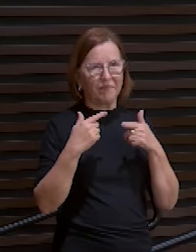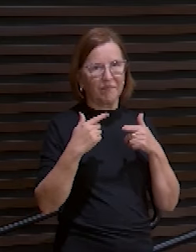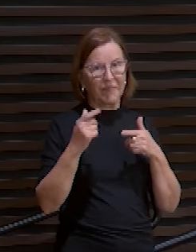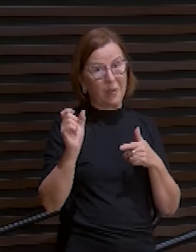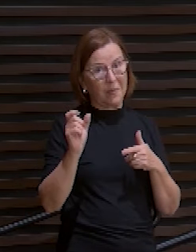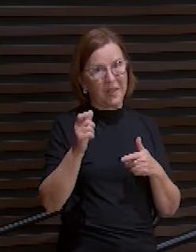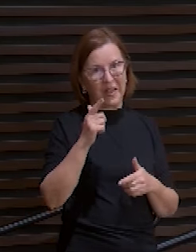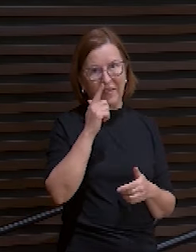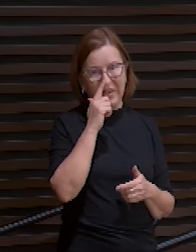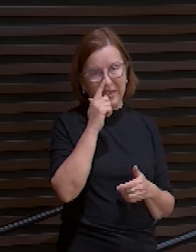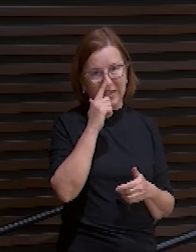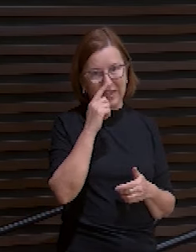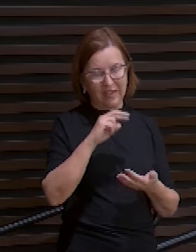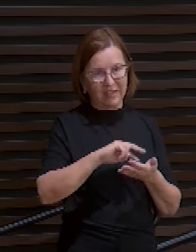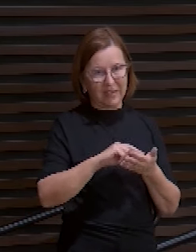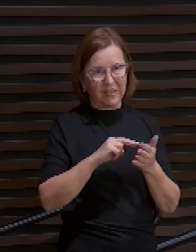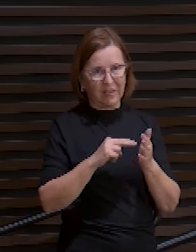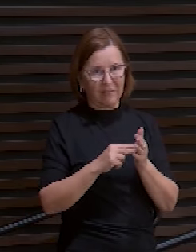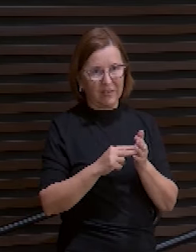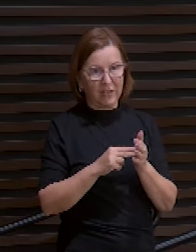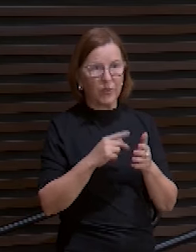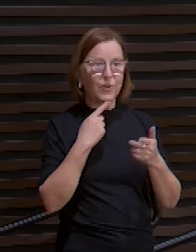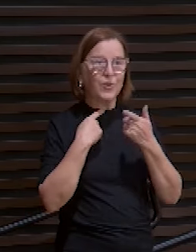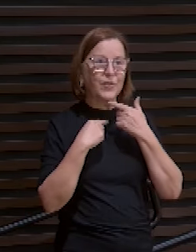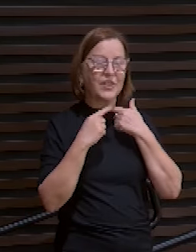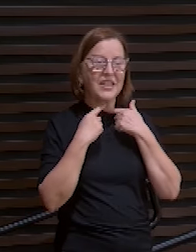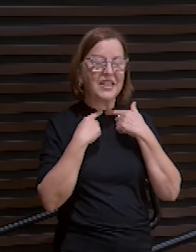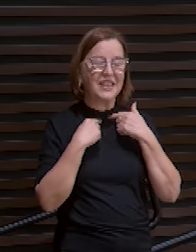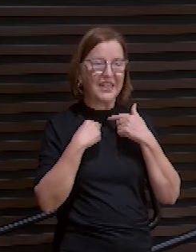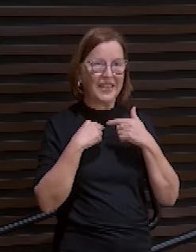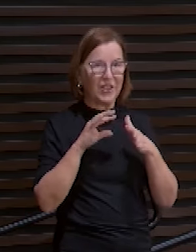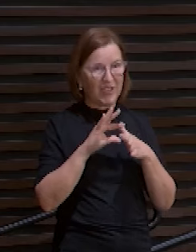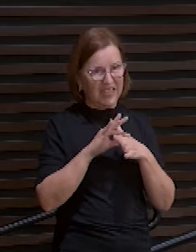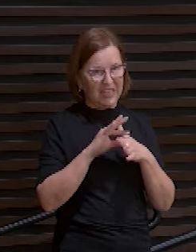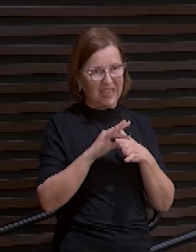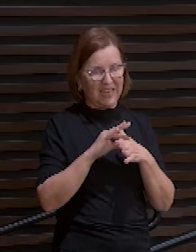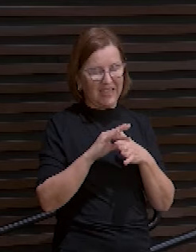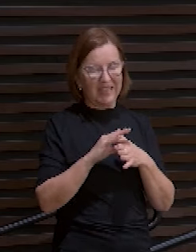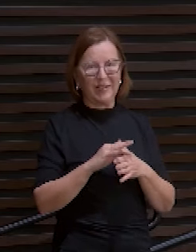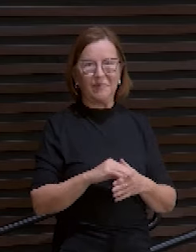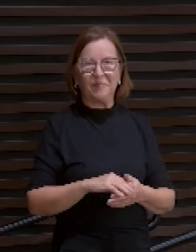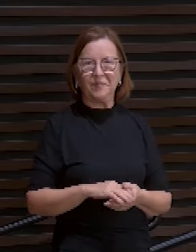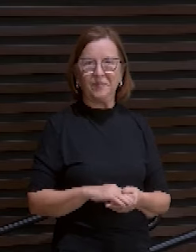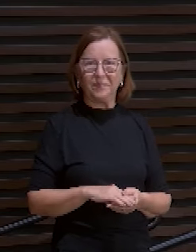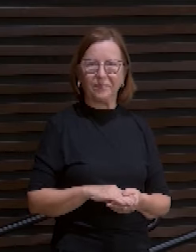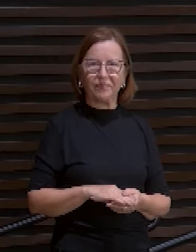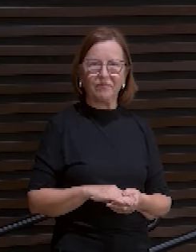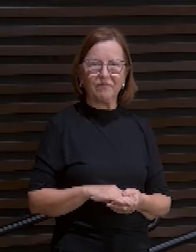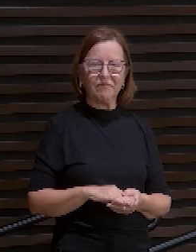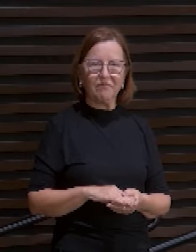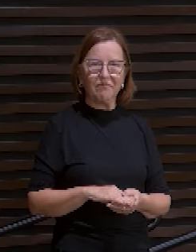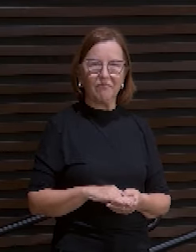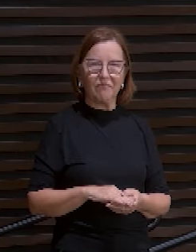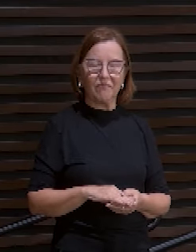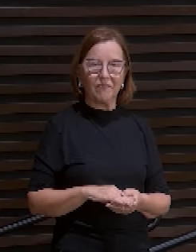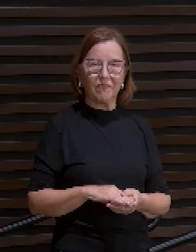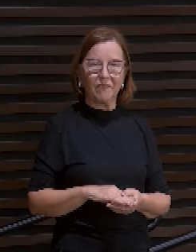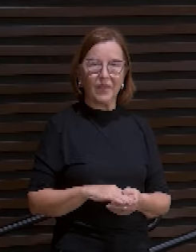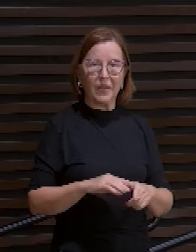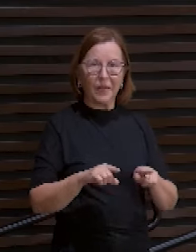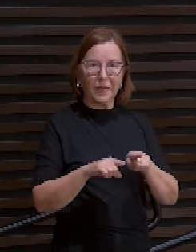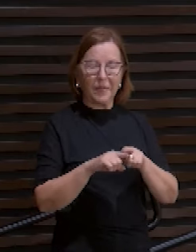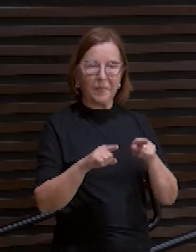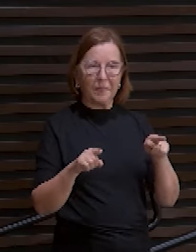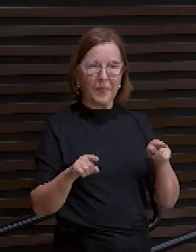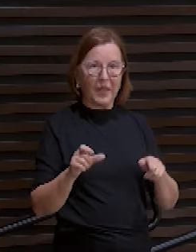desejos da carne Paulo os chama de epitoma em sentido literal